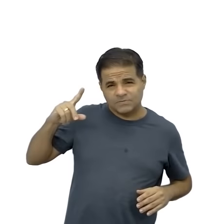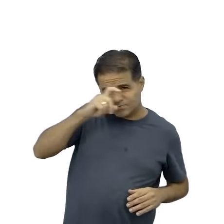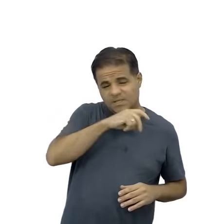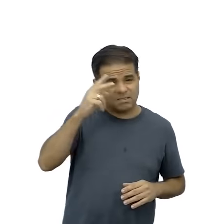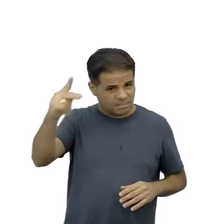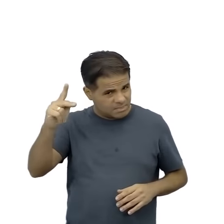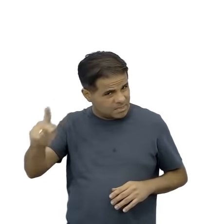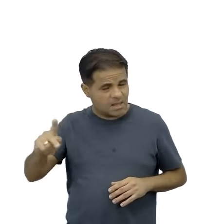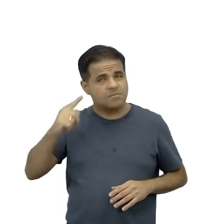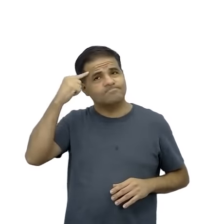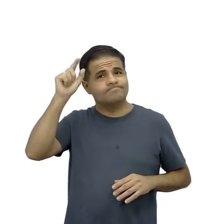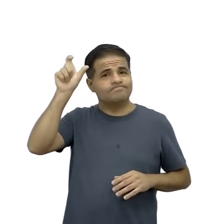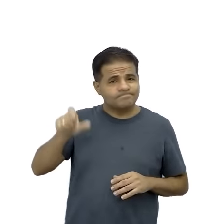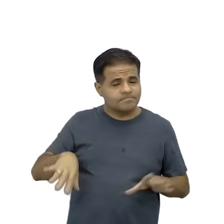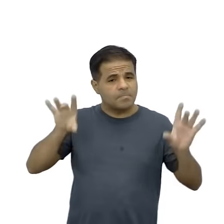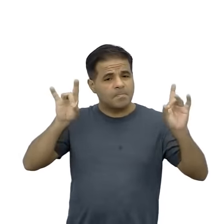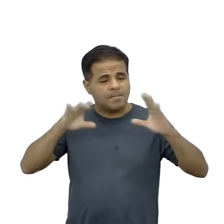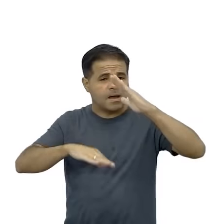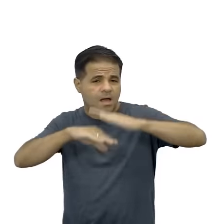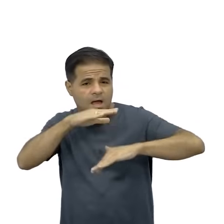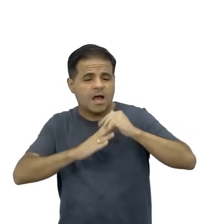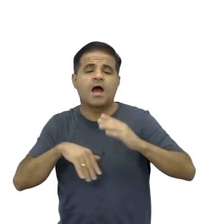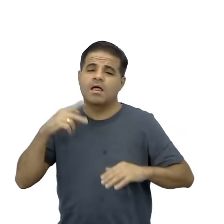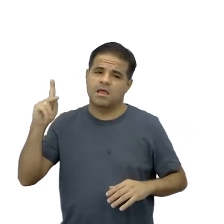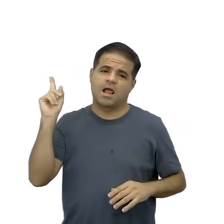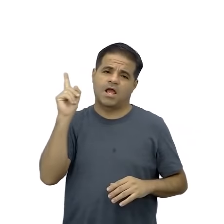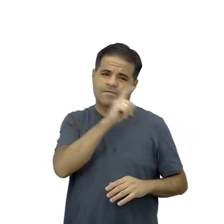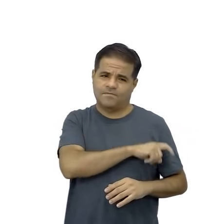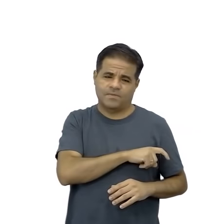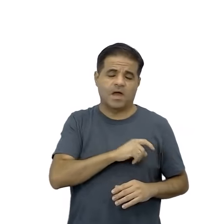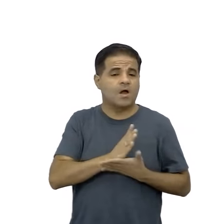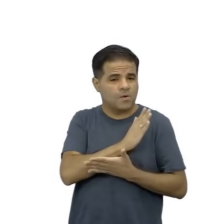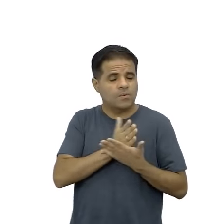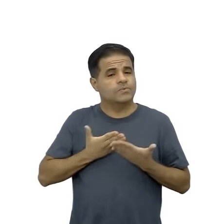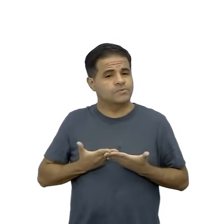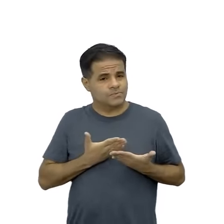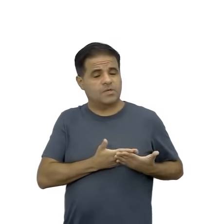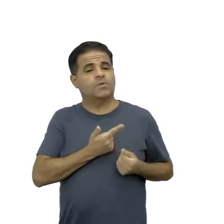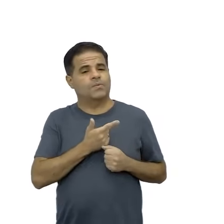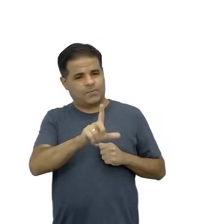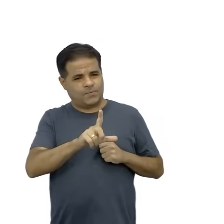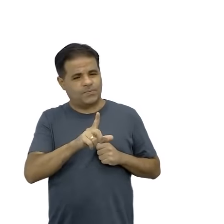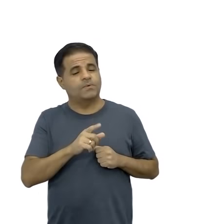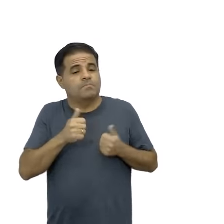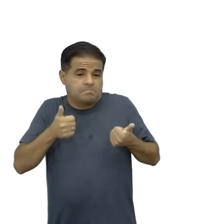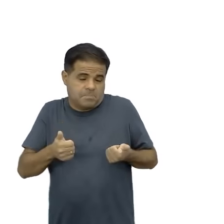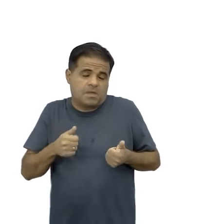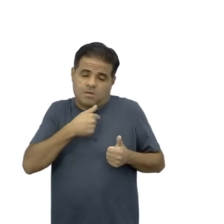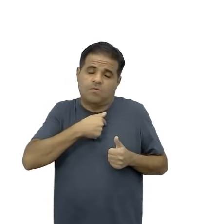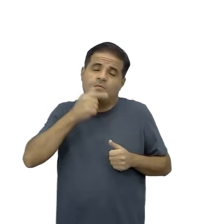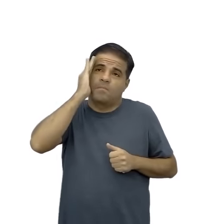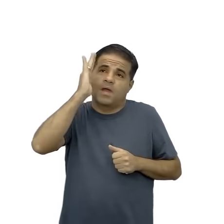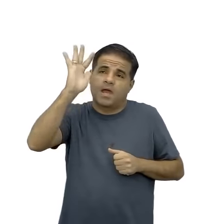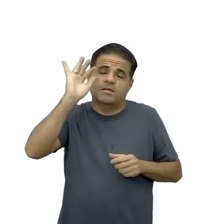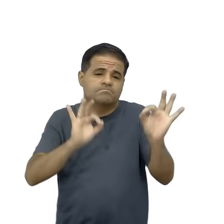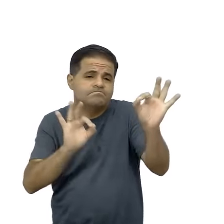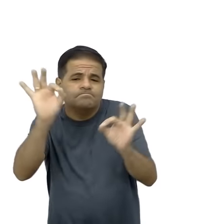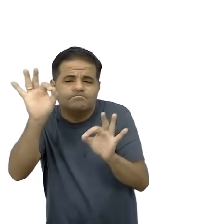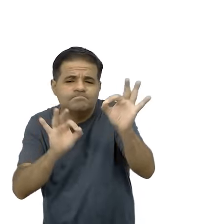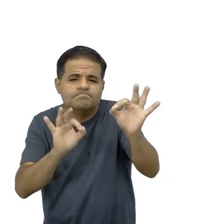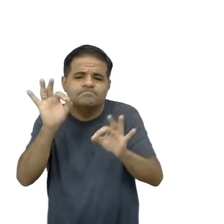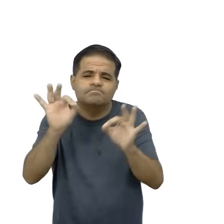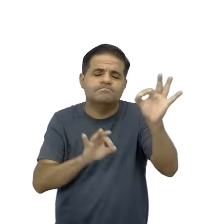dificuldade, não tão específica na habilidade, mas a dificuldade que tem algum estudante ou outro, né? Então eu vou pensar no planejamento.